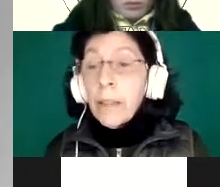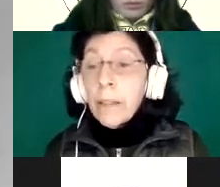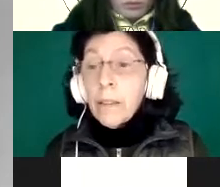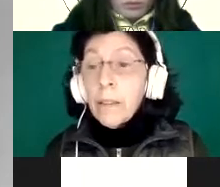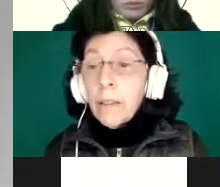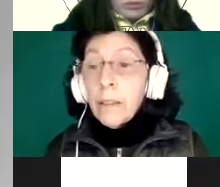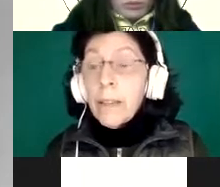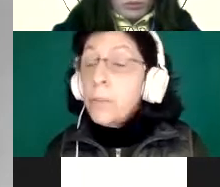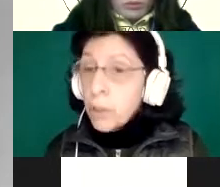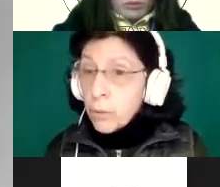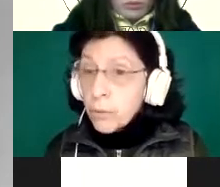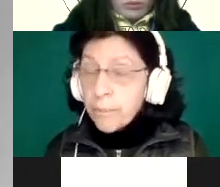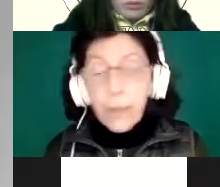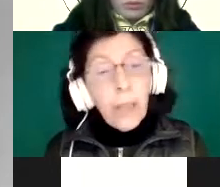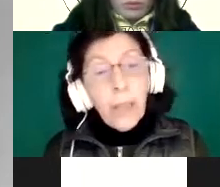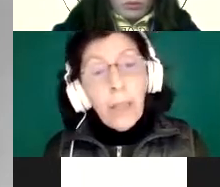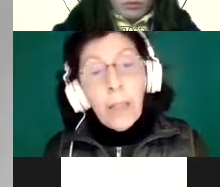é antevisto